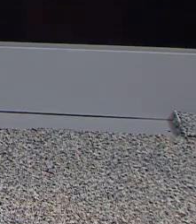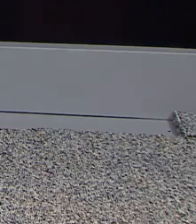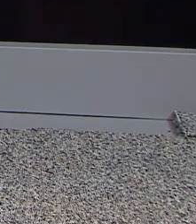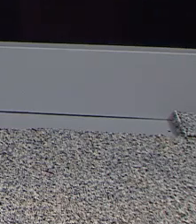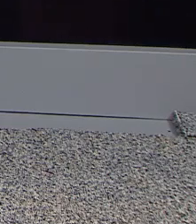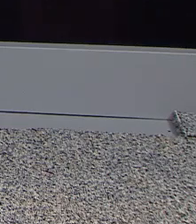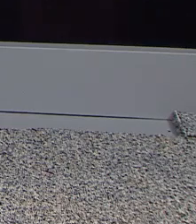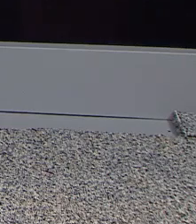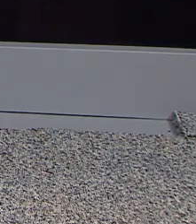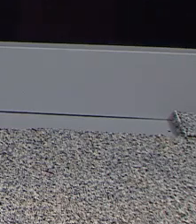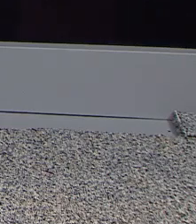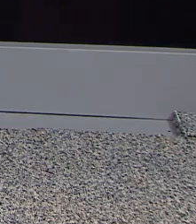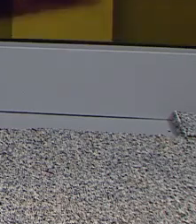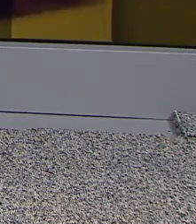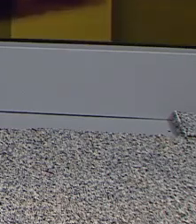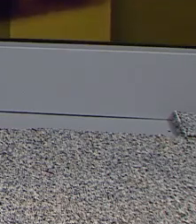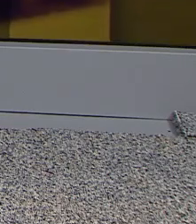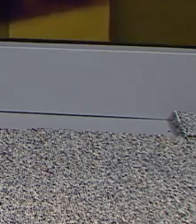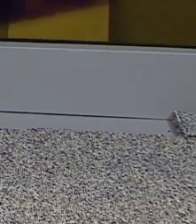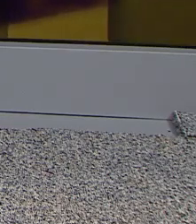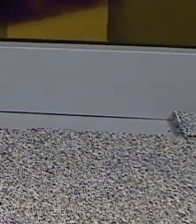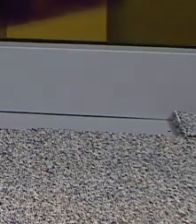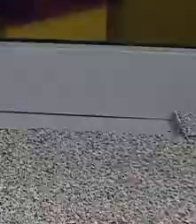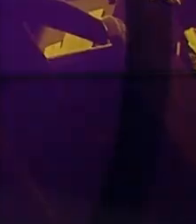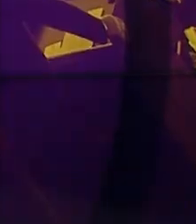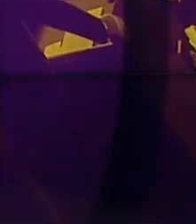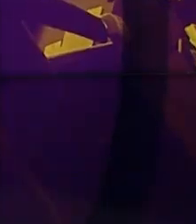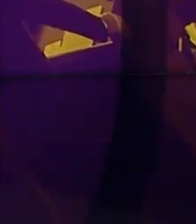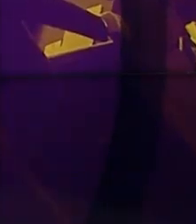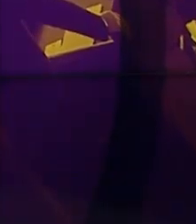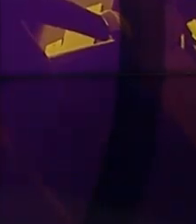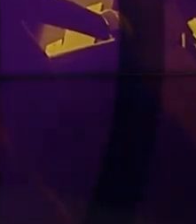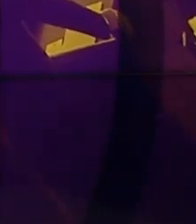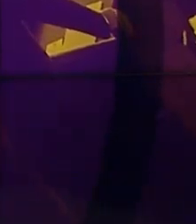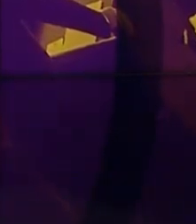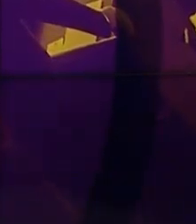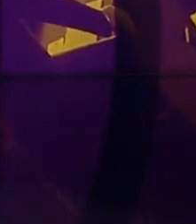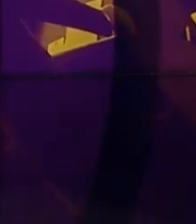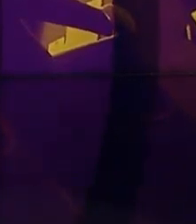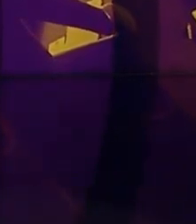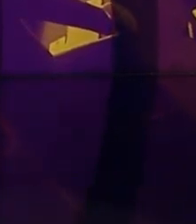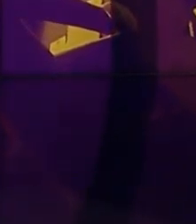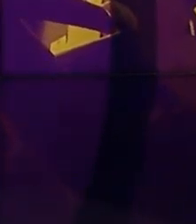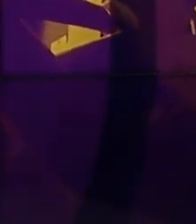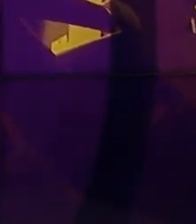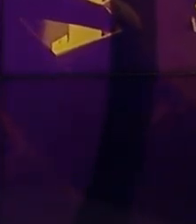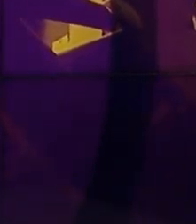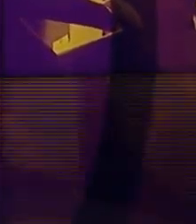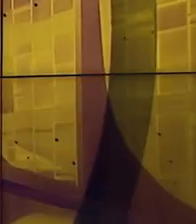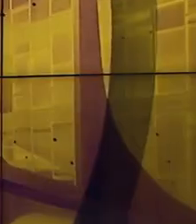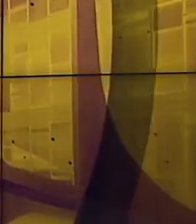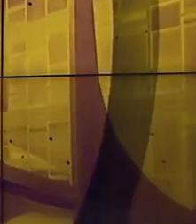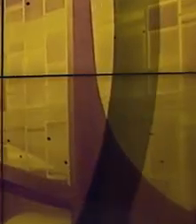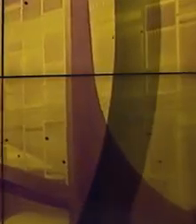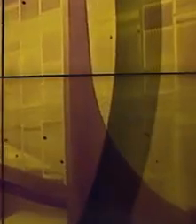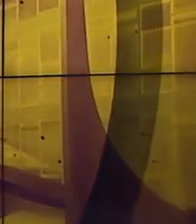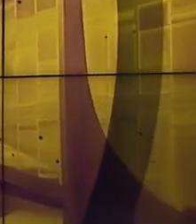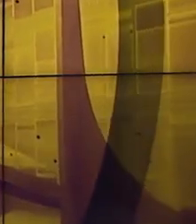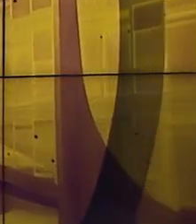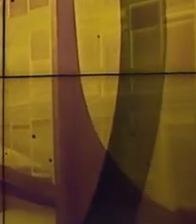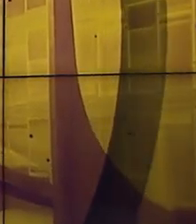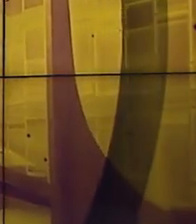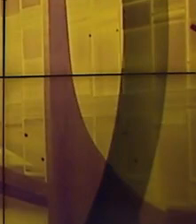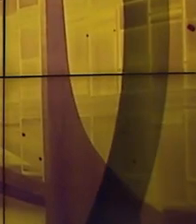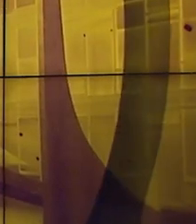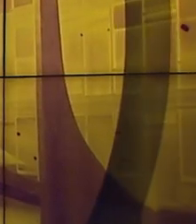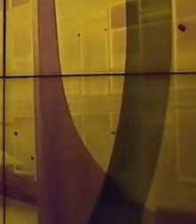diminuição das desigualdades entre alunos durante a cerimônia o presidente michel temer destacou que os investimentos na educação